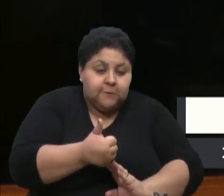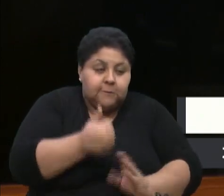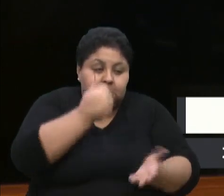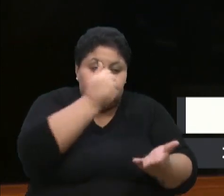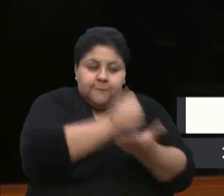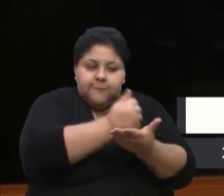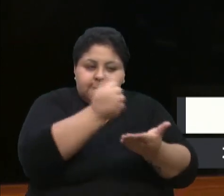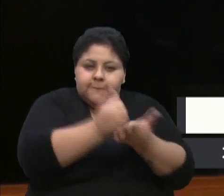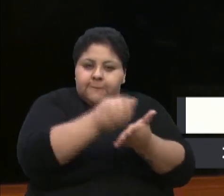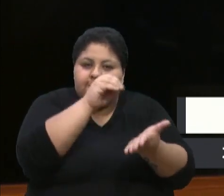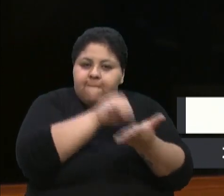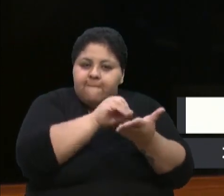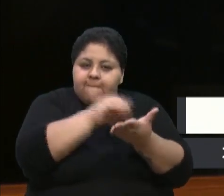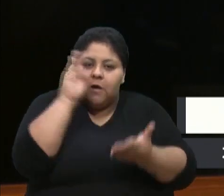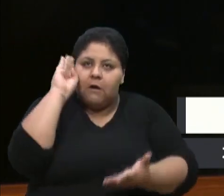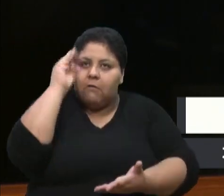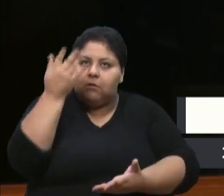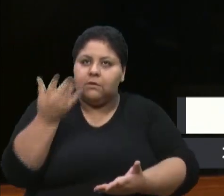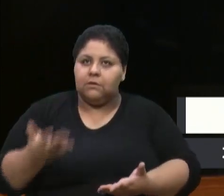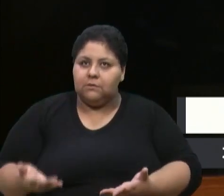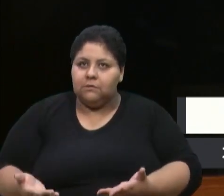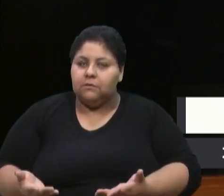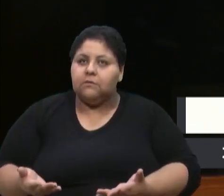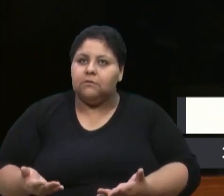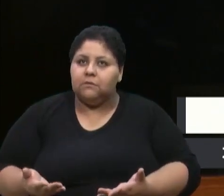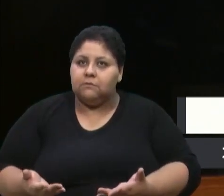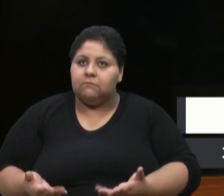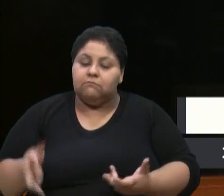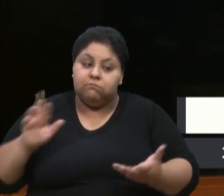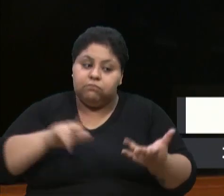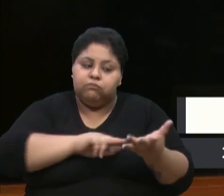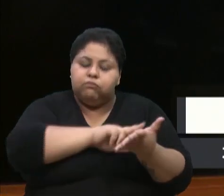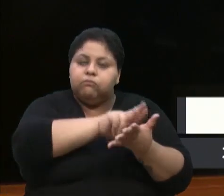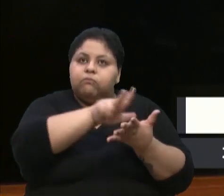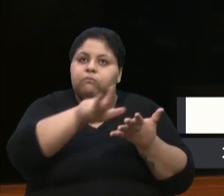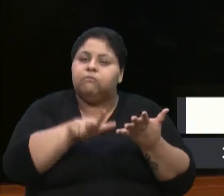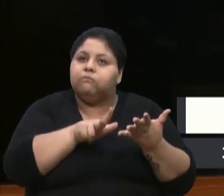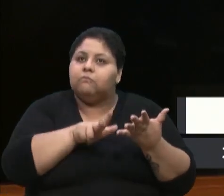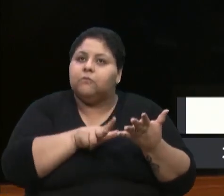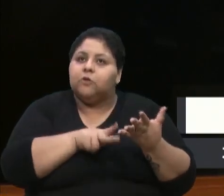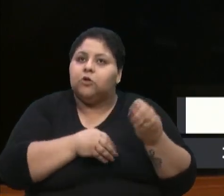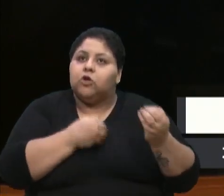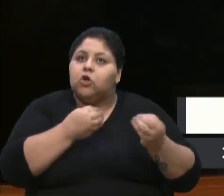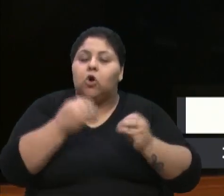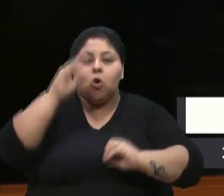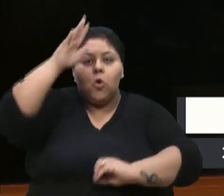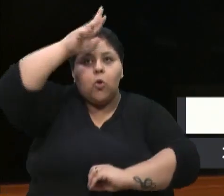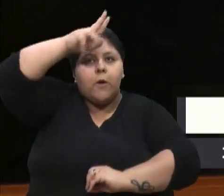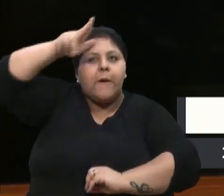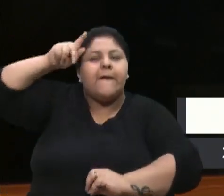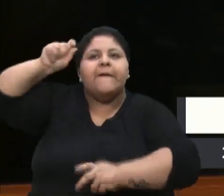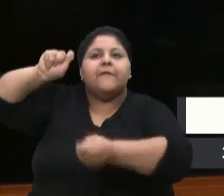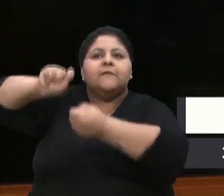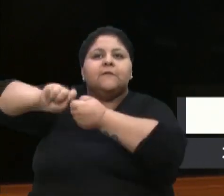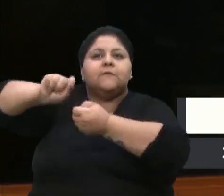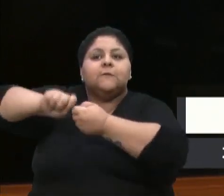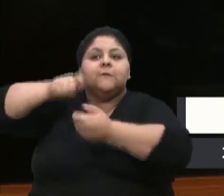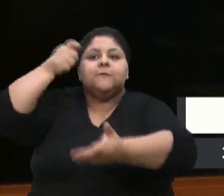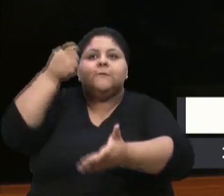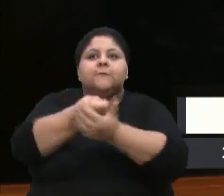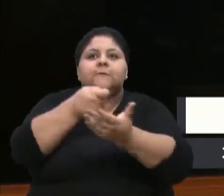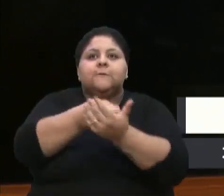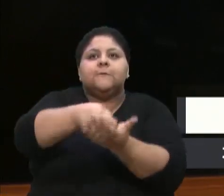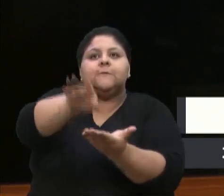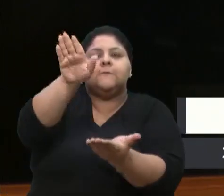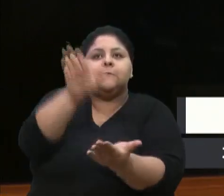sendo cumpridas. Quantas? Várias. O que a prefeitura tem feito para cobrar multas